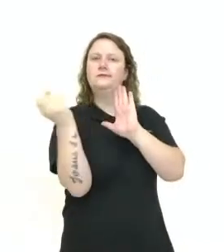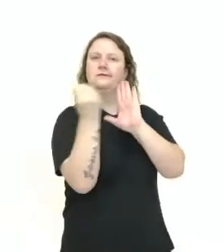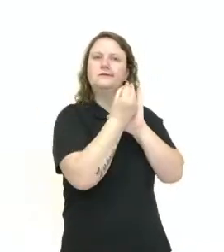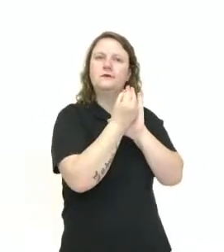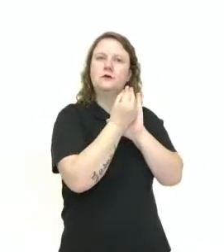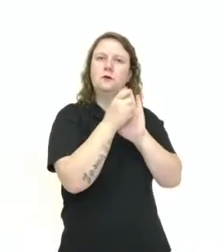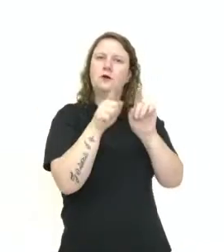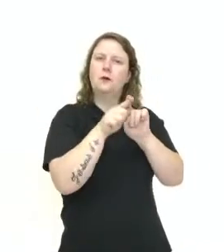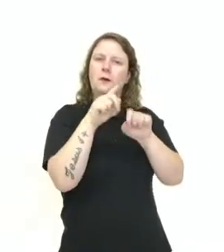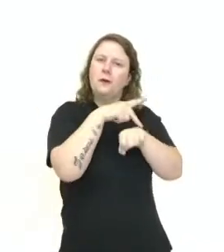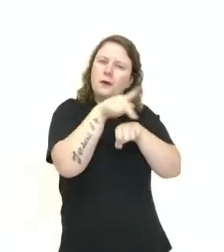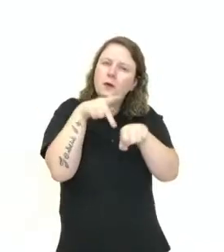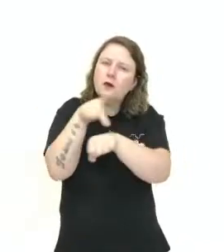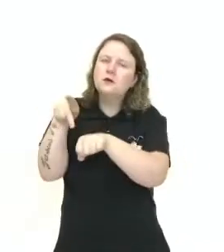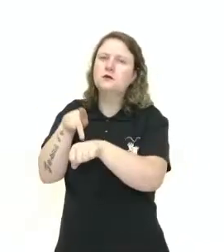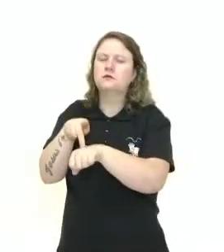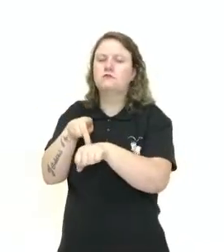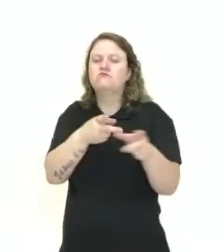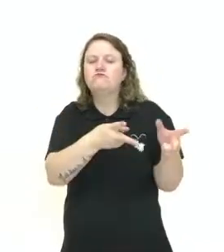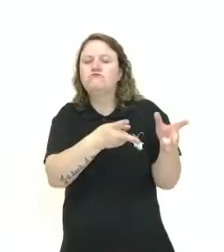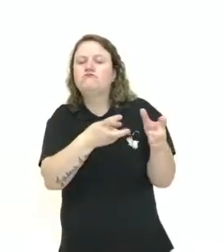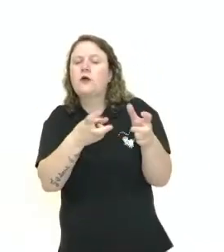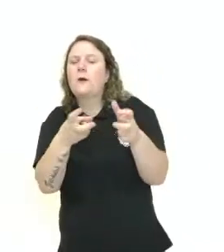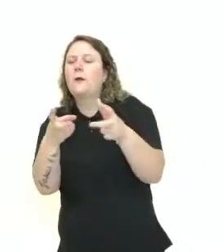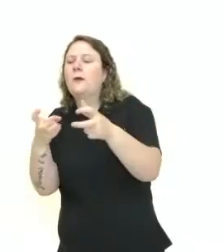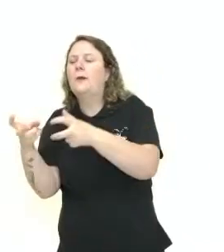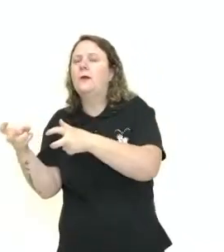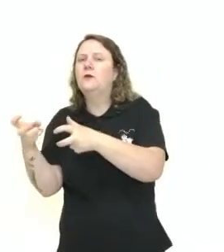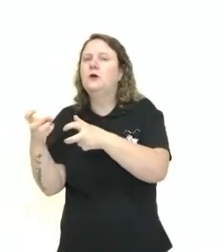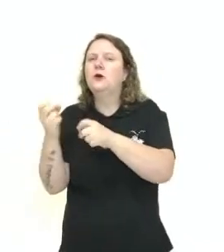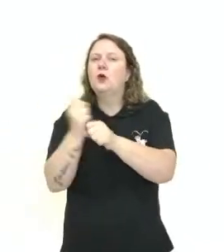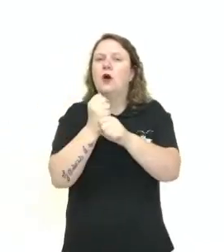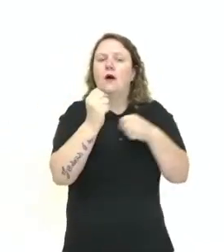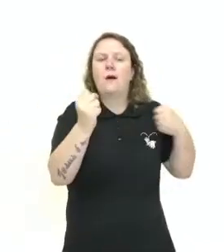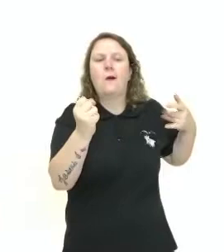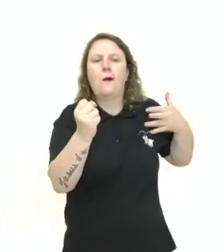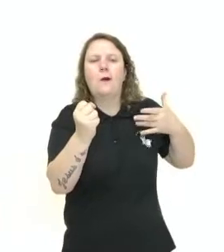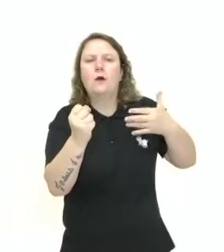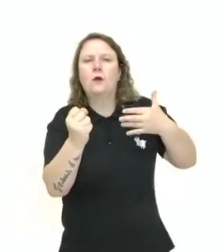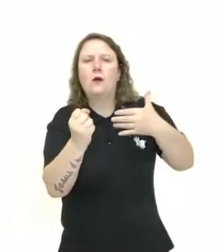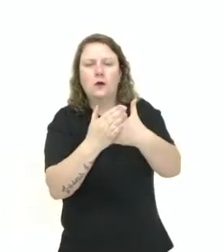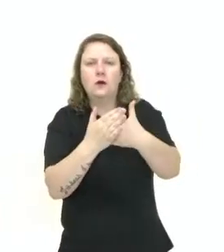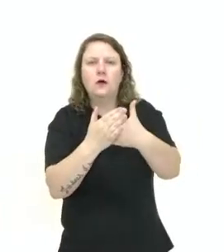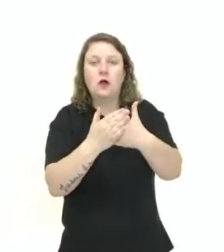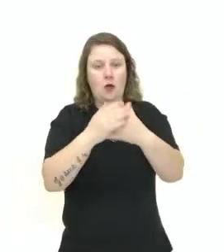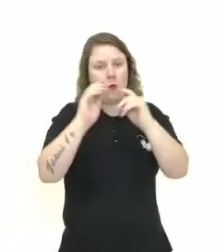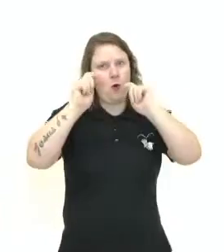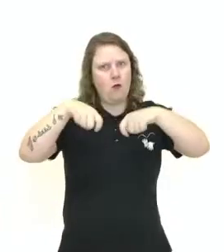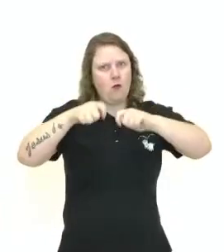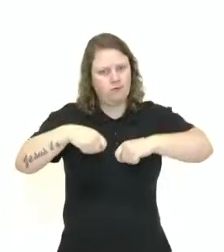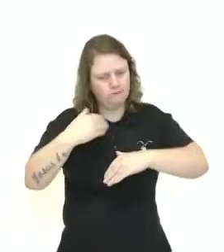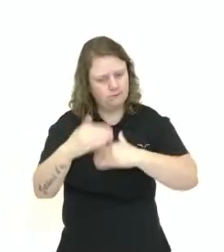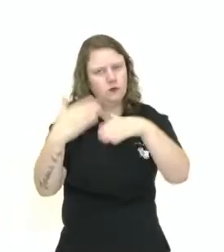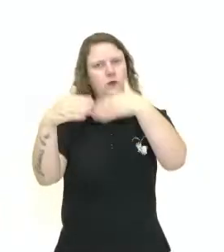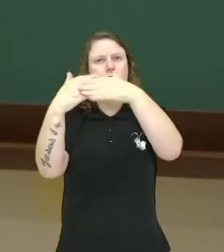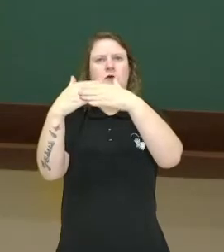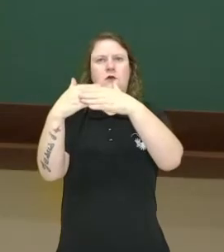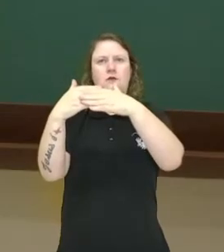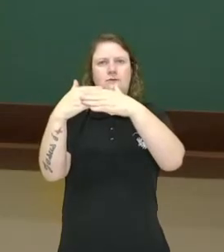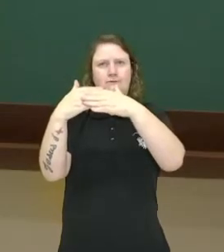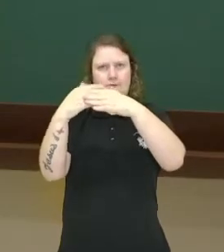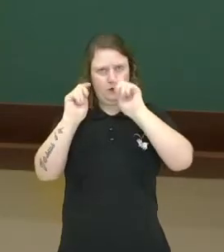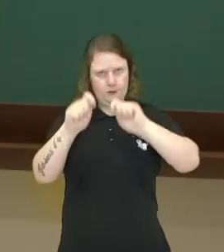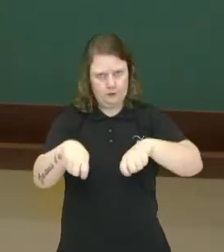países considerados, nos últimos anos, como potências econômicas emergentes. Então, esse é um grupo